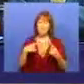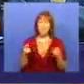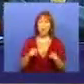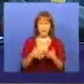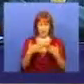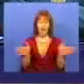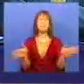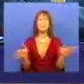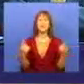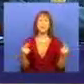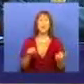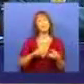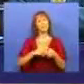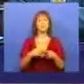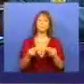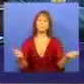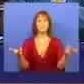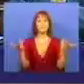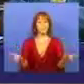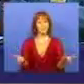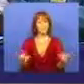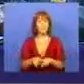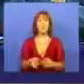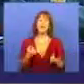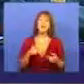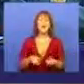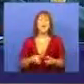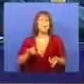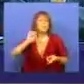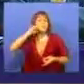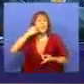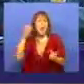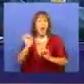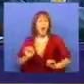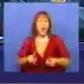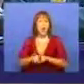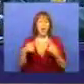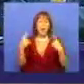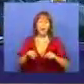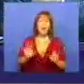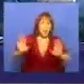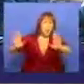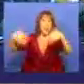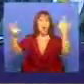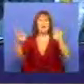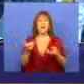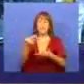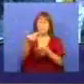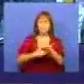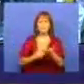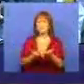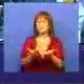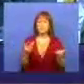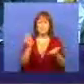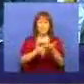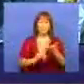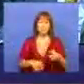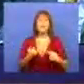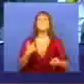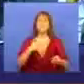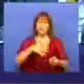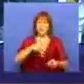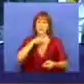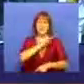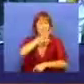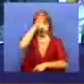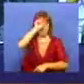a abertura para a resolver. Não pomos em causa, como é óbvio, a existência de qualquer circular. Mas também gostaria de dizer ao